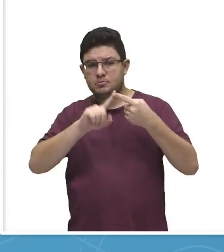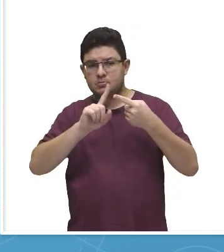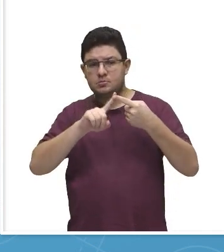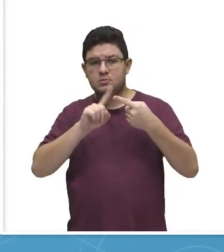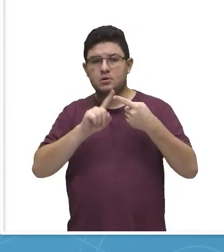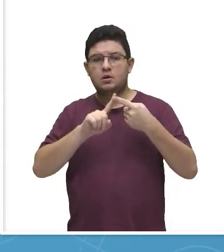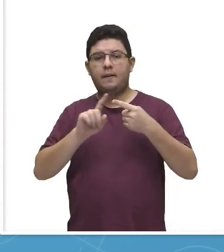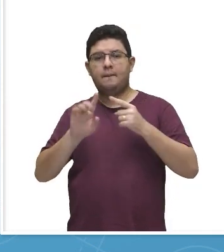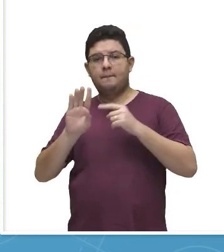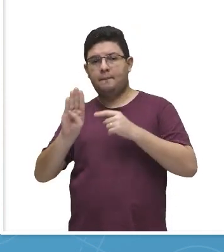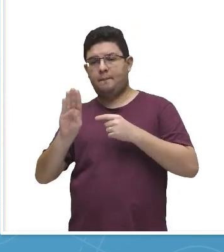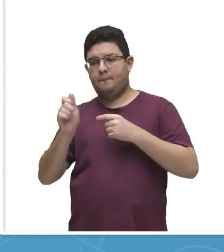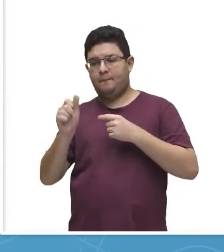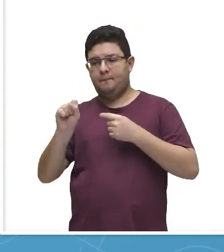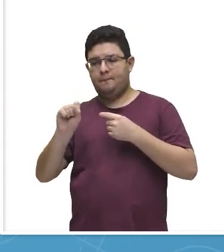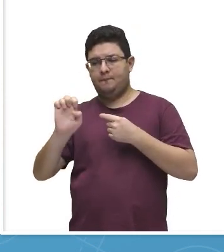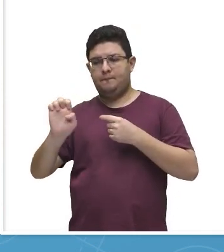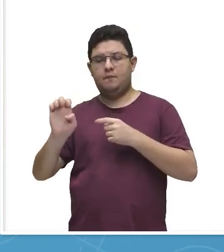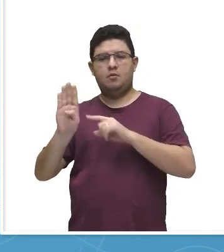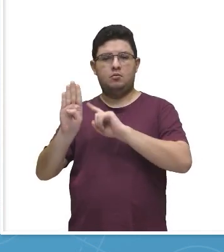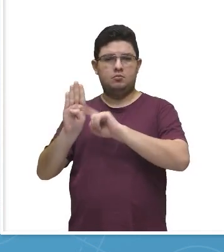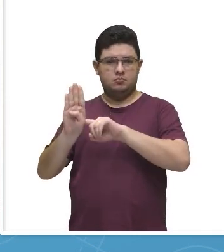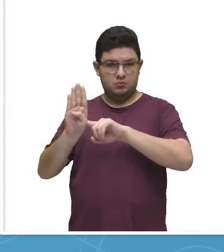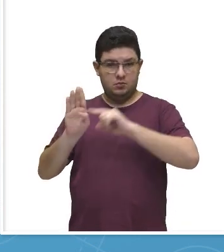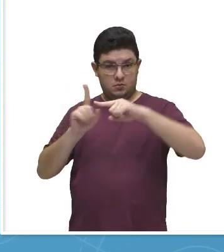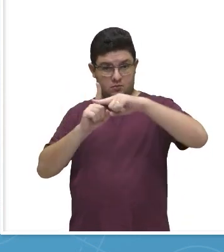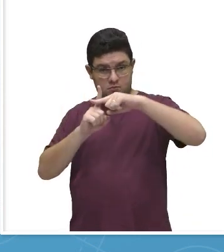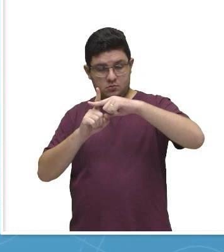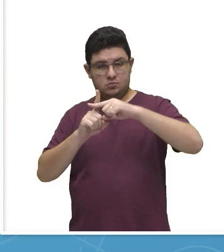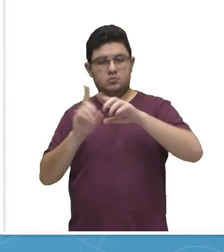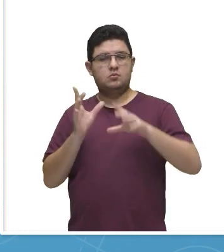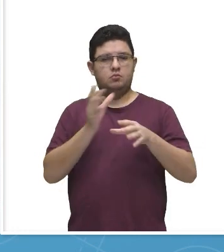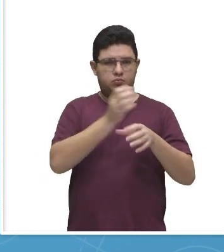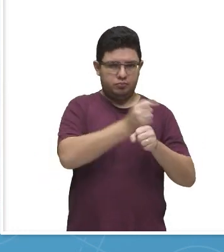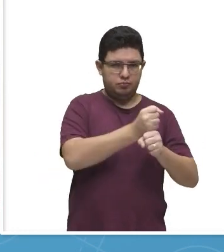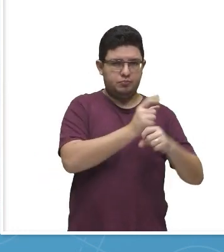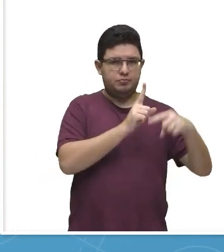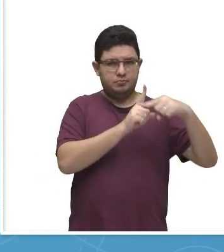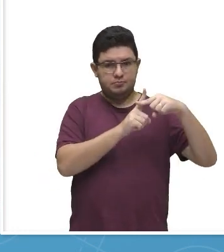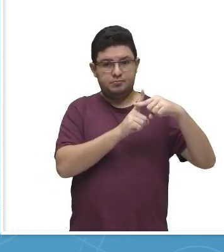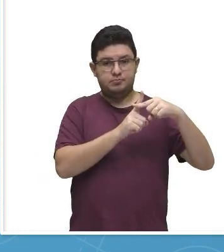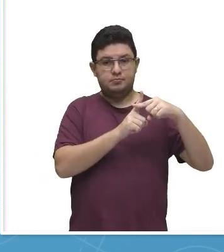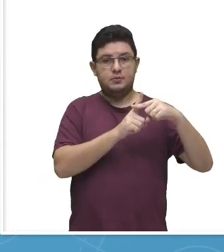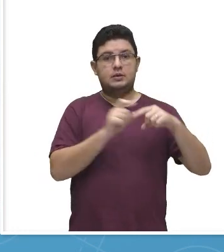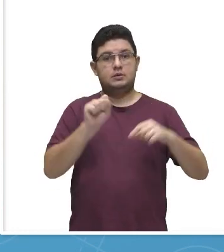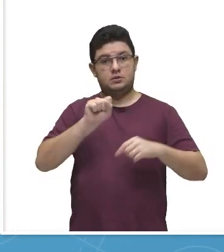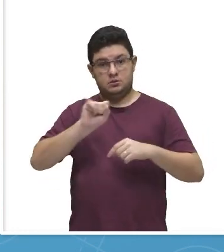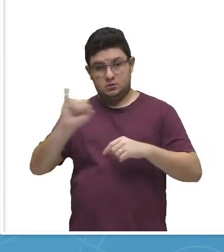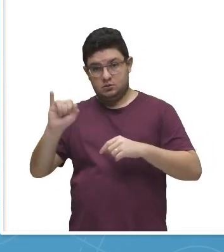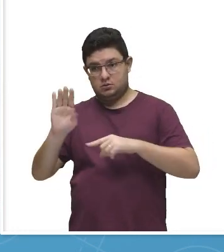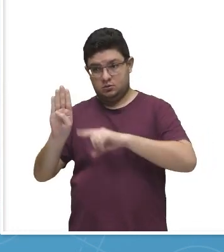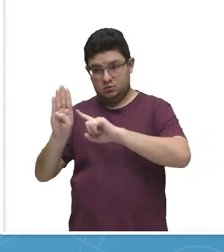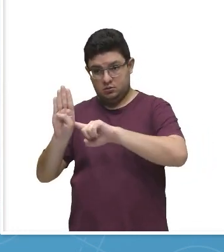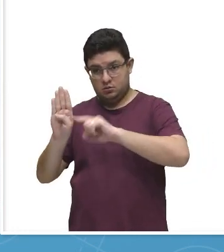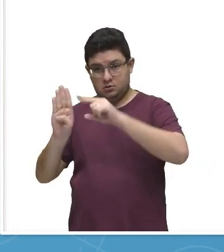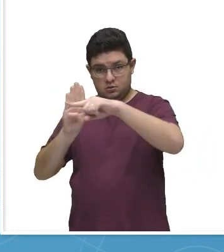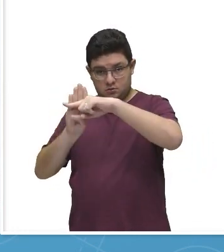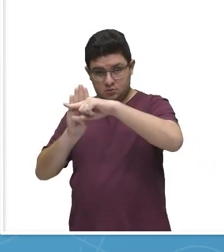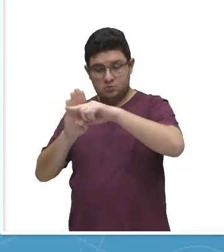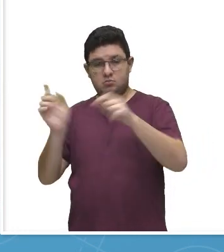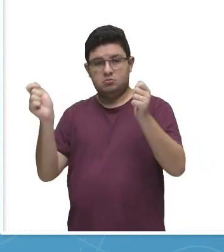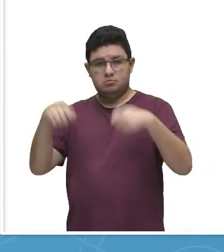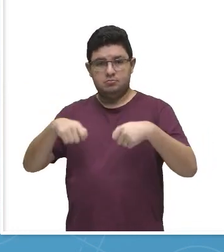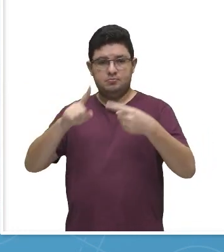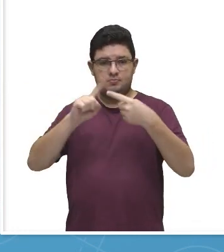positivo. Agora, se a base for negativa, podem ocorrer duas situações. Primeira, se o expoente